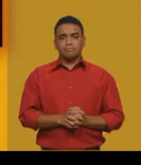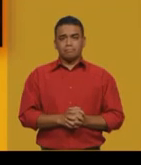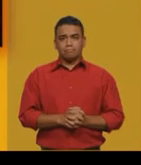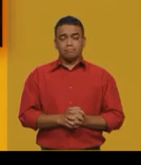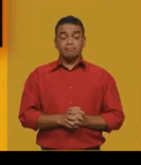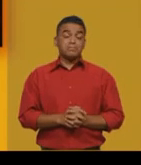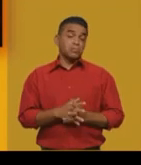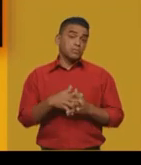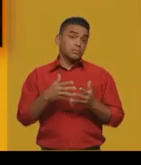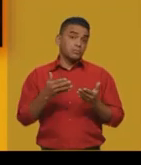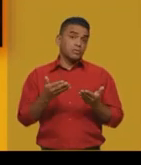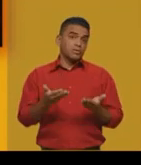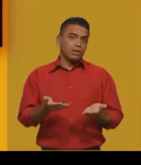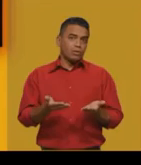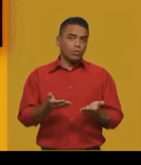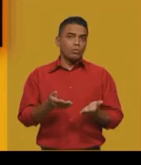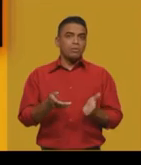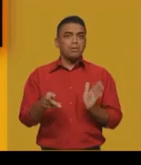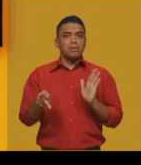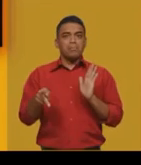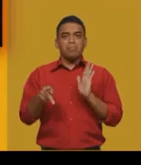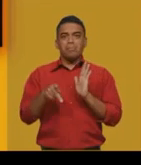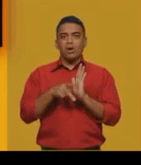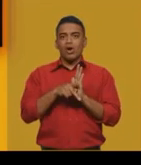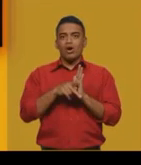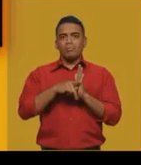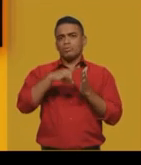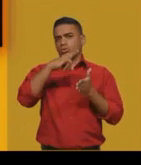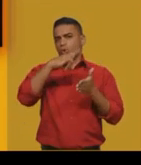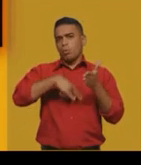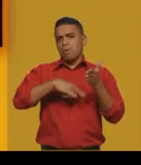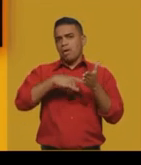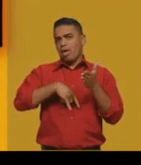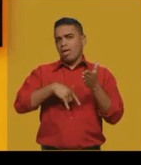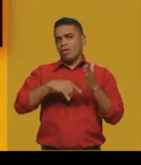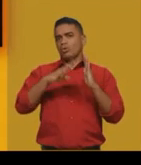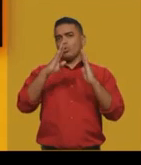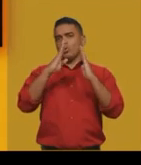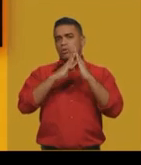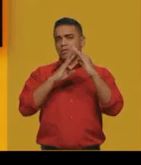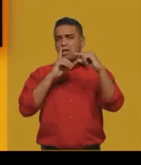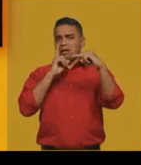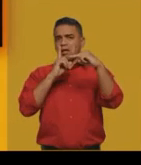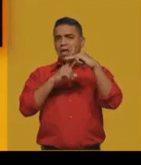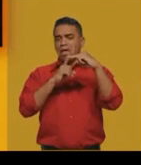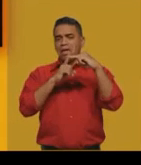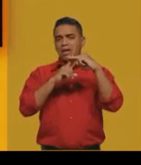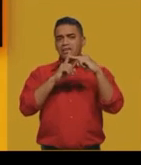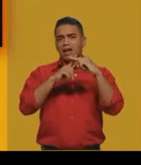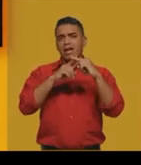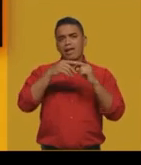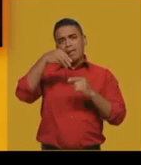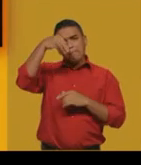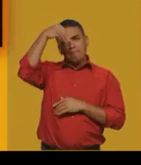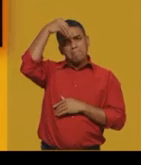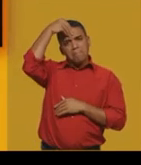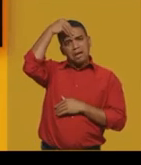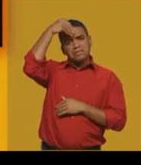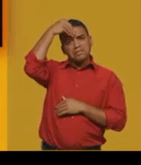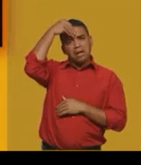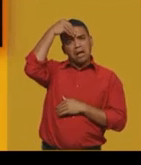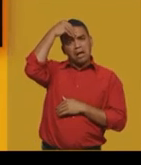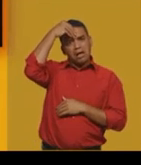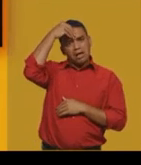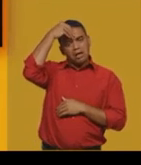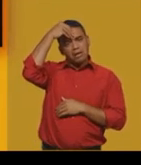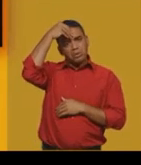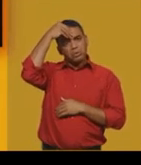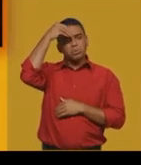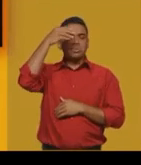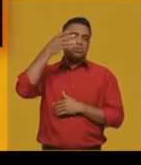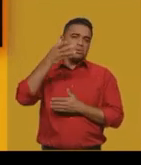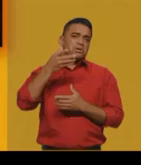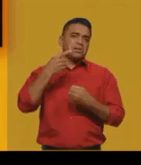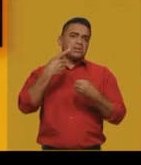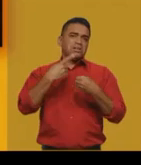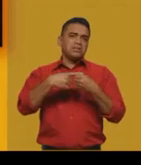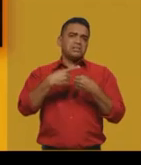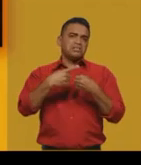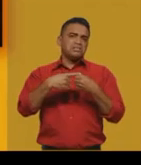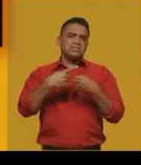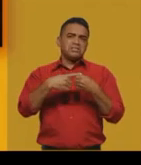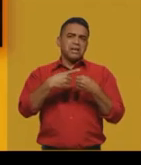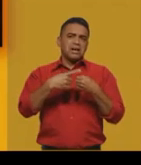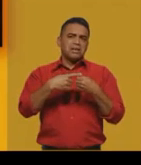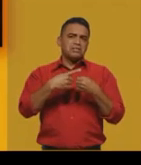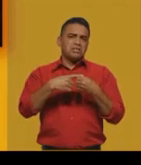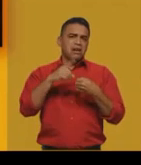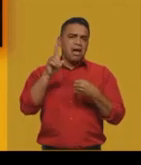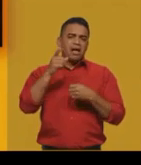1564. Então, um arquivo da igreja dizia que ele foi batizado nessa data aqui, na cidade de